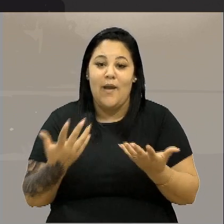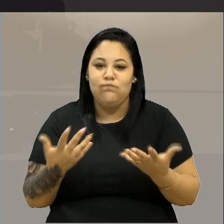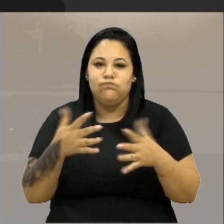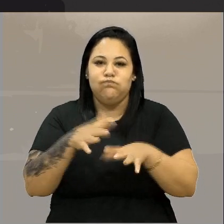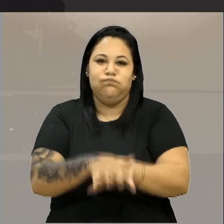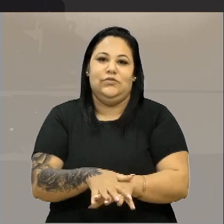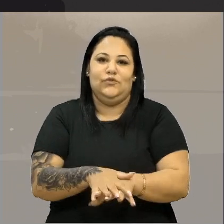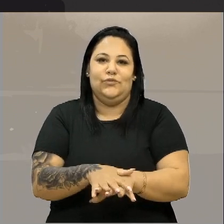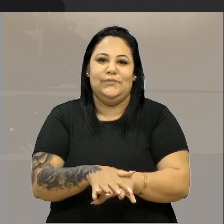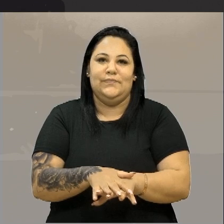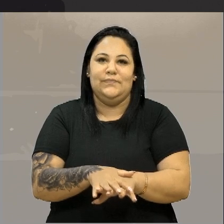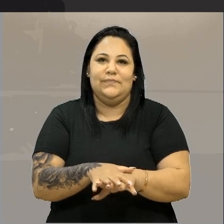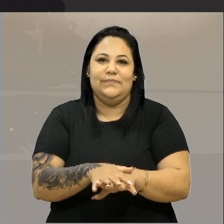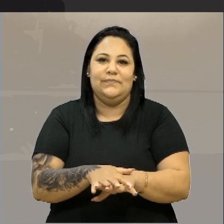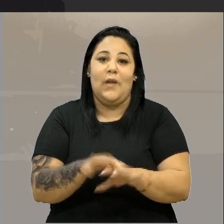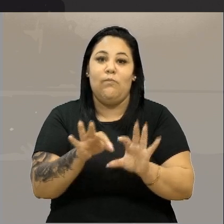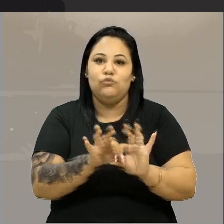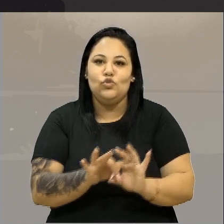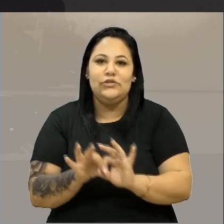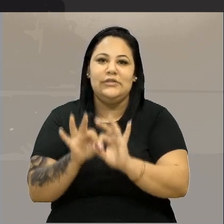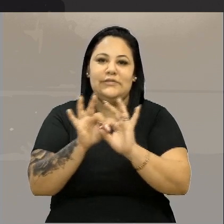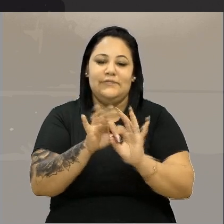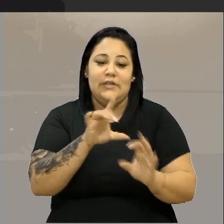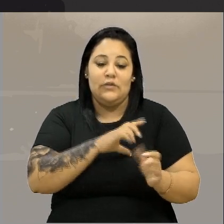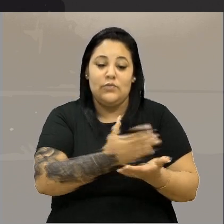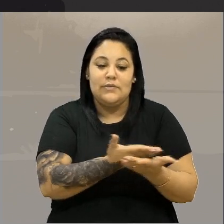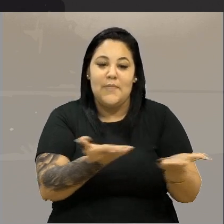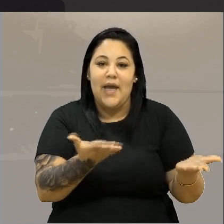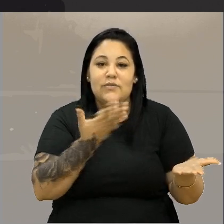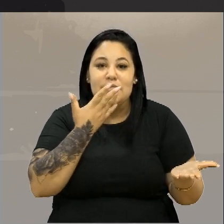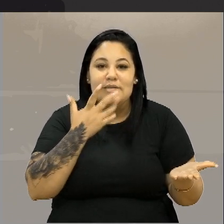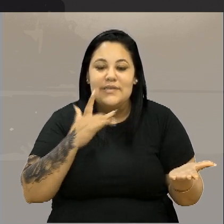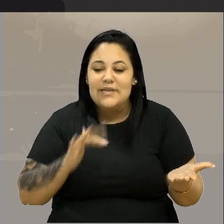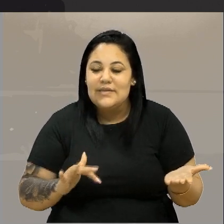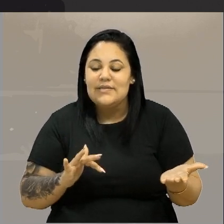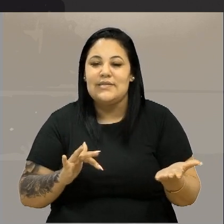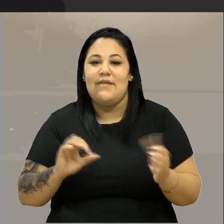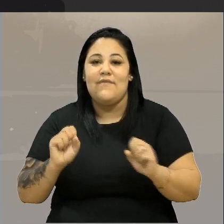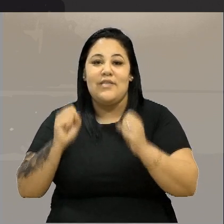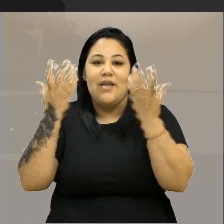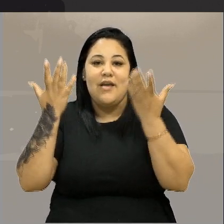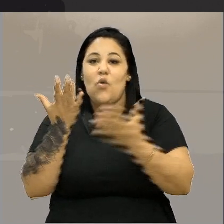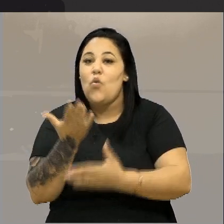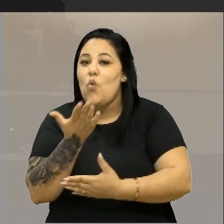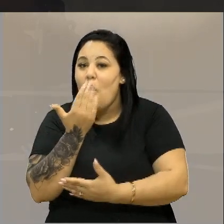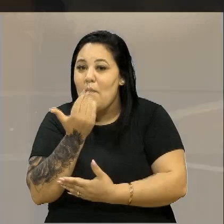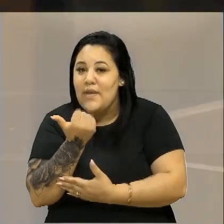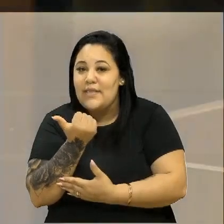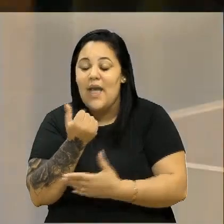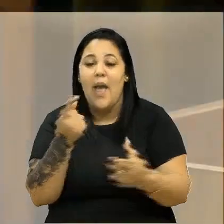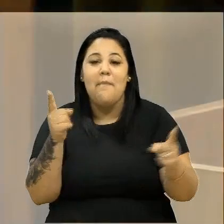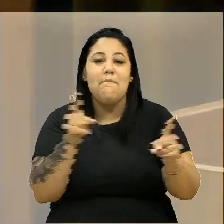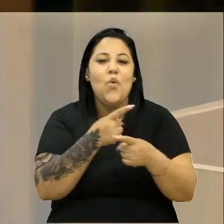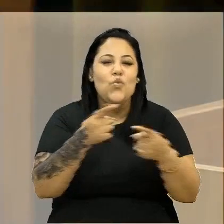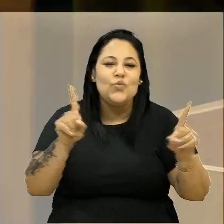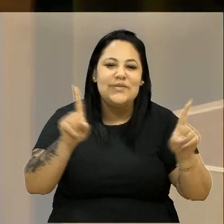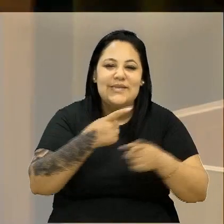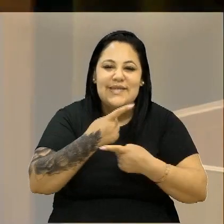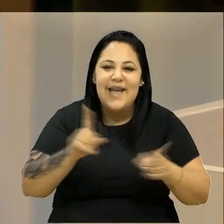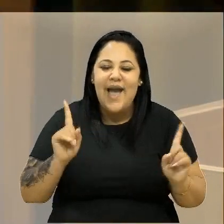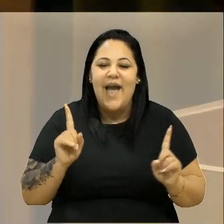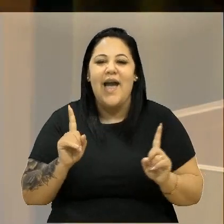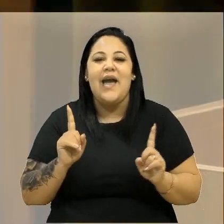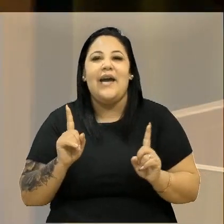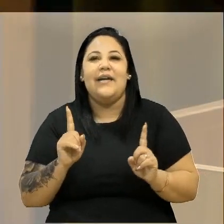é um evento que vai ter um espaço para as crianças, é um evento que vai ter espaço para a parte de comida, de música, vai ter